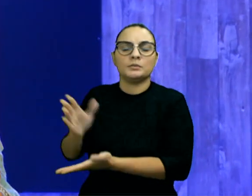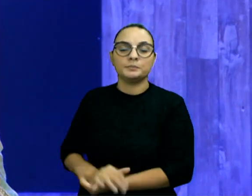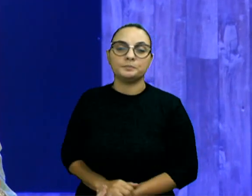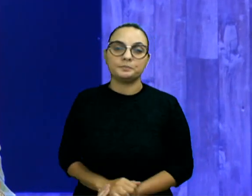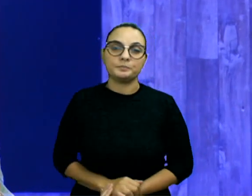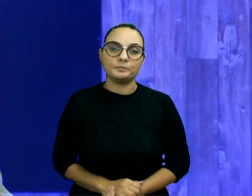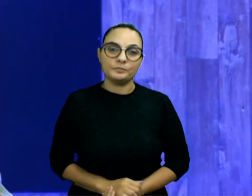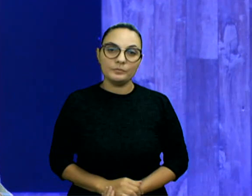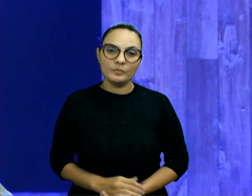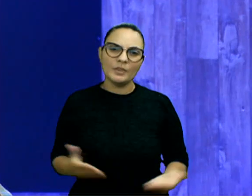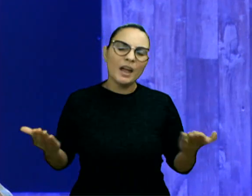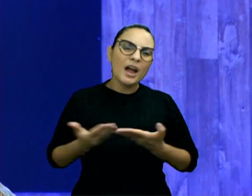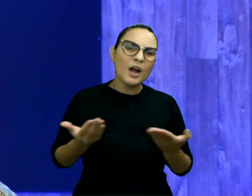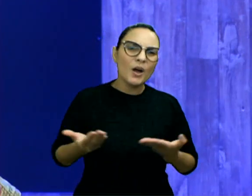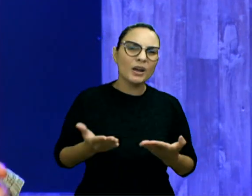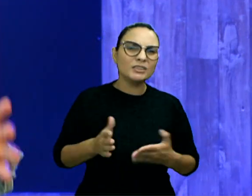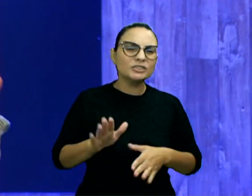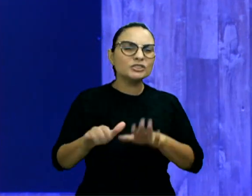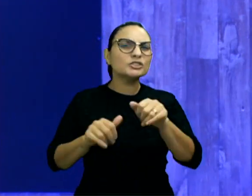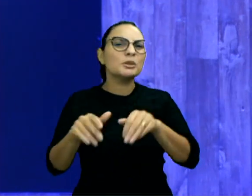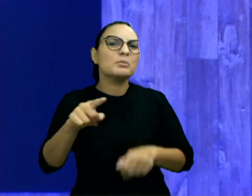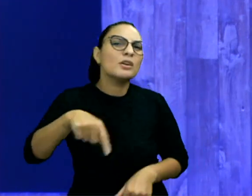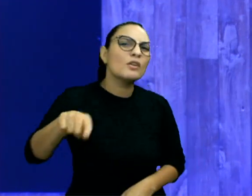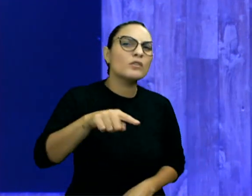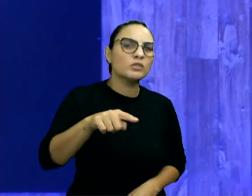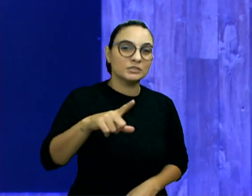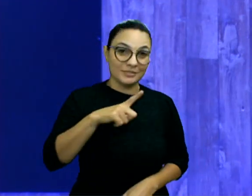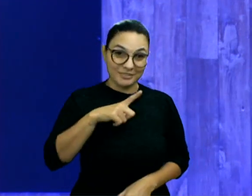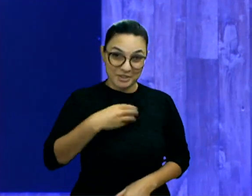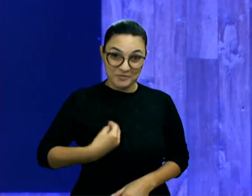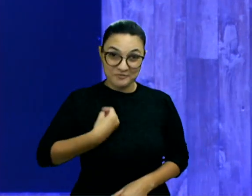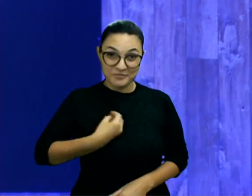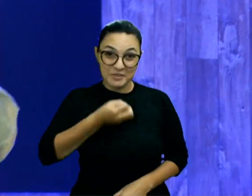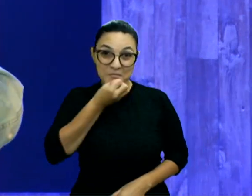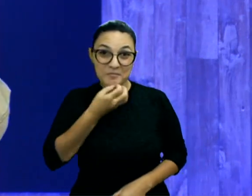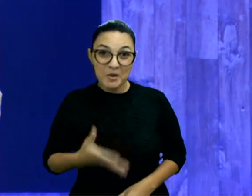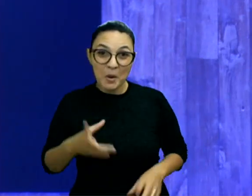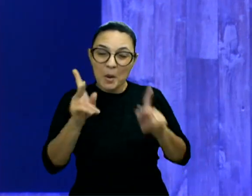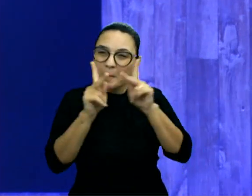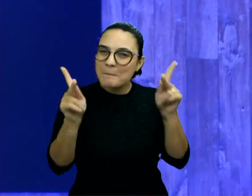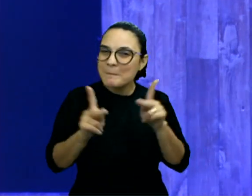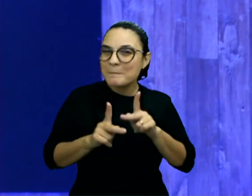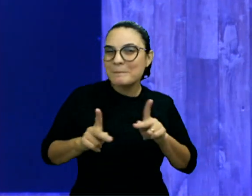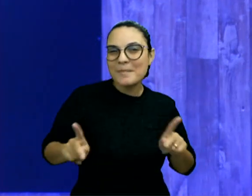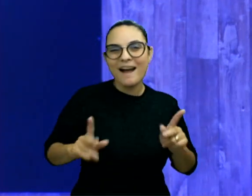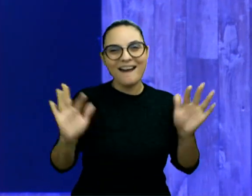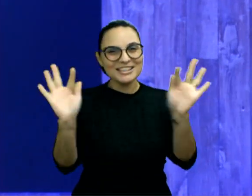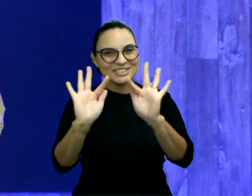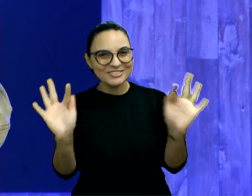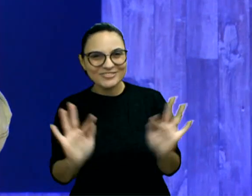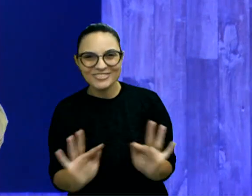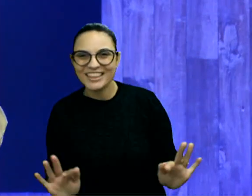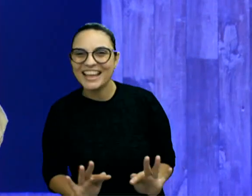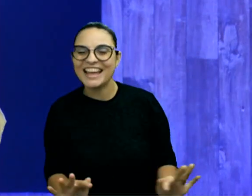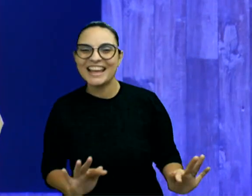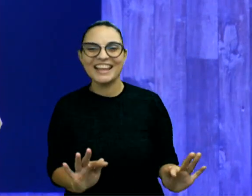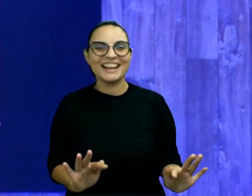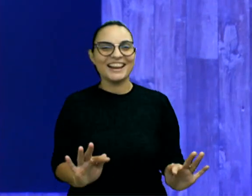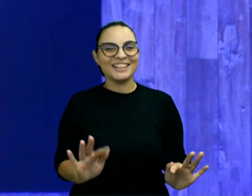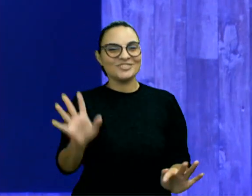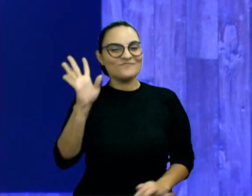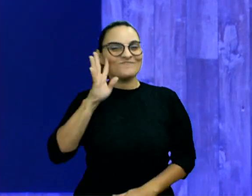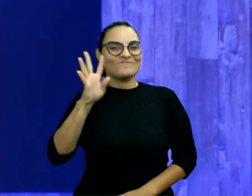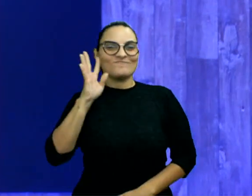E eu quero falar com você que está vivendo um tempo de paz, um tempo tranquilo, um tempo de bonança, um tempo, sabe, um